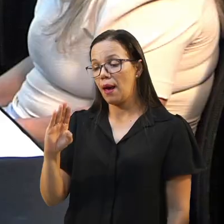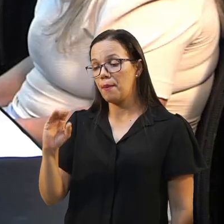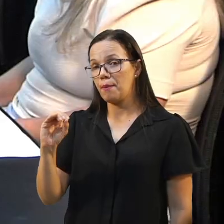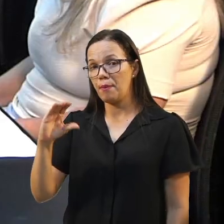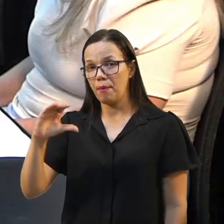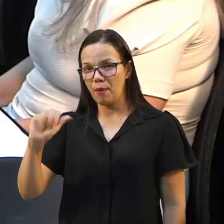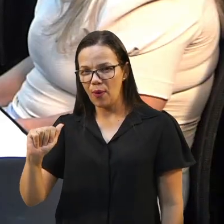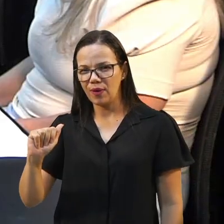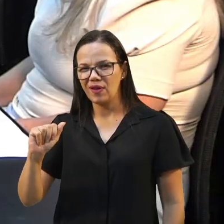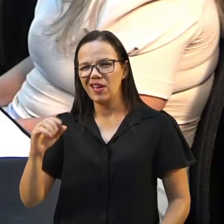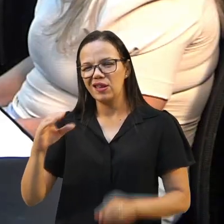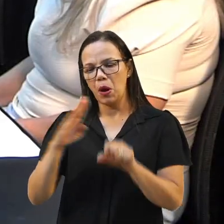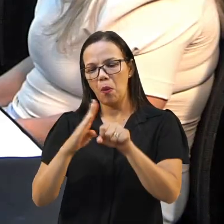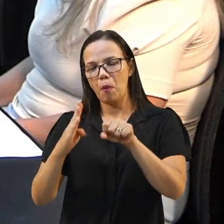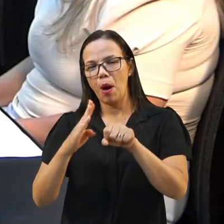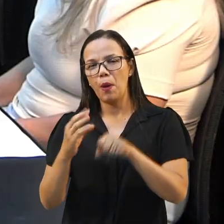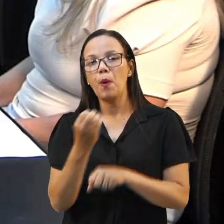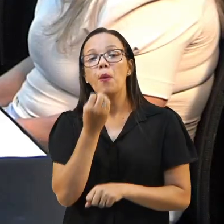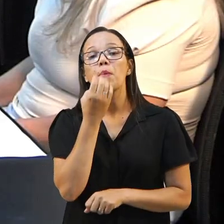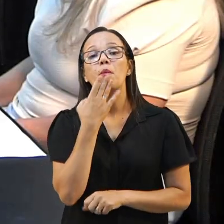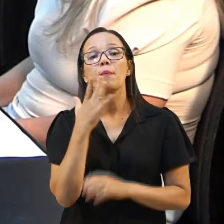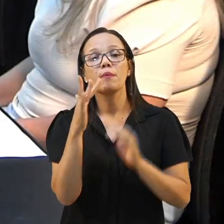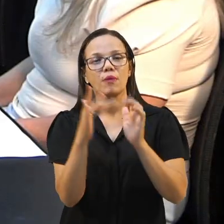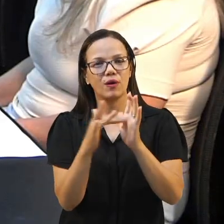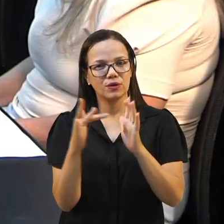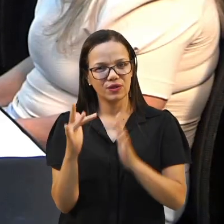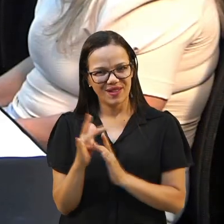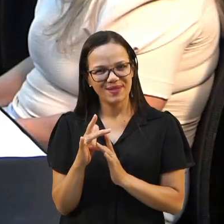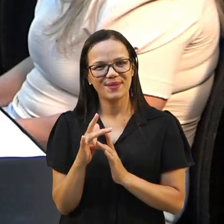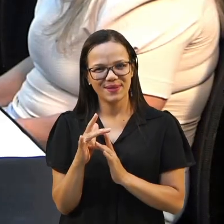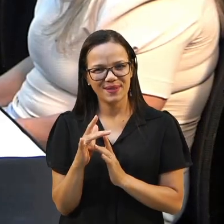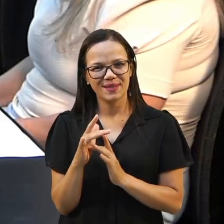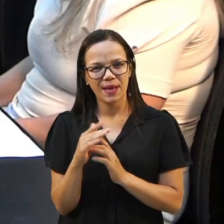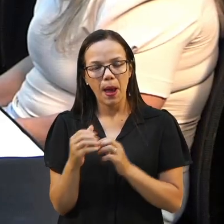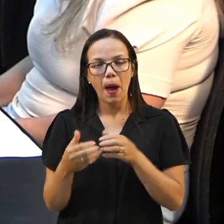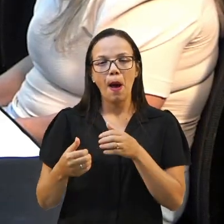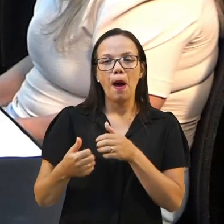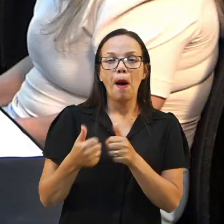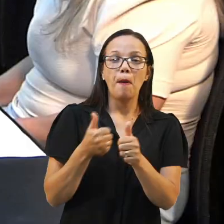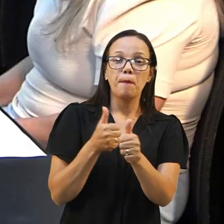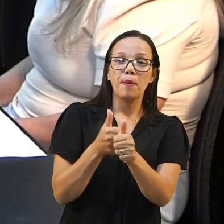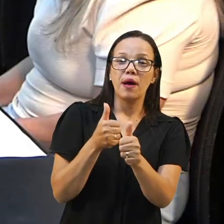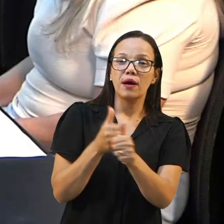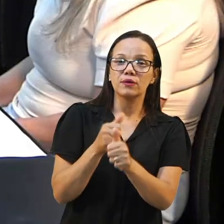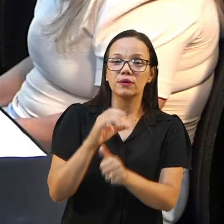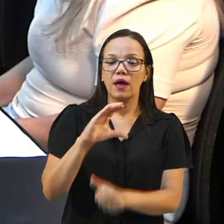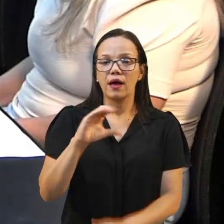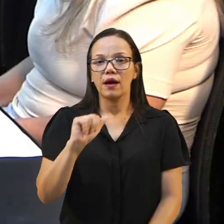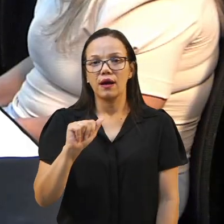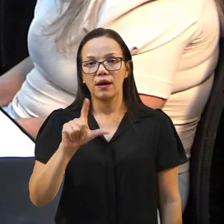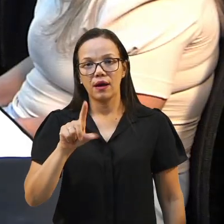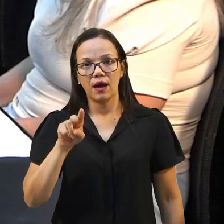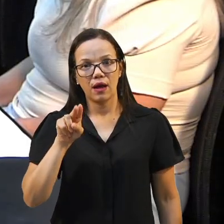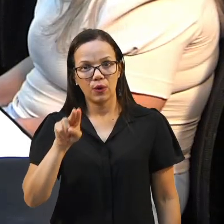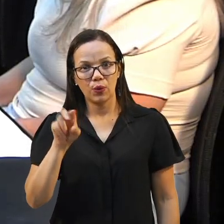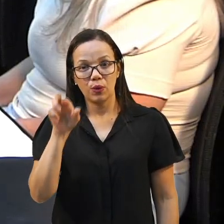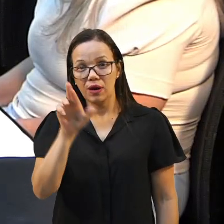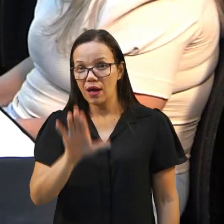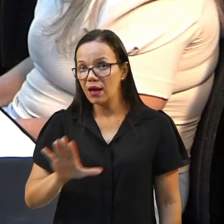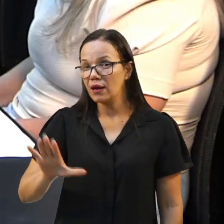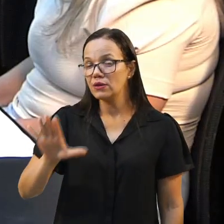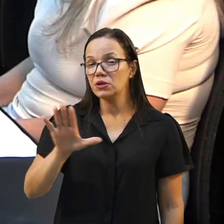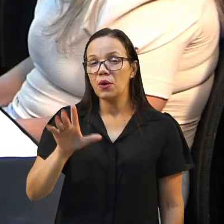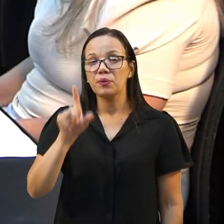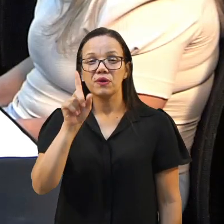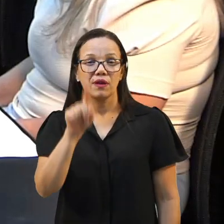Bom Jesus. bairro Bom Jesus. Bom Jesus. Lá próximo da Calu, Sim. ali, naquela região, que